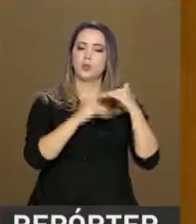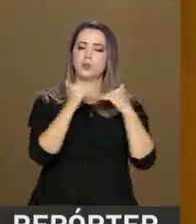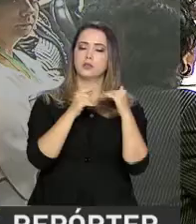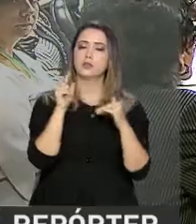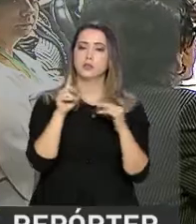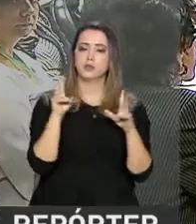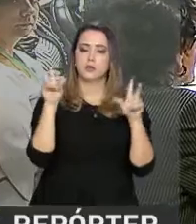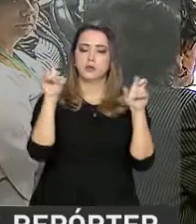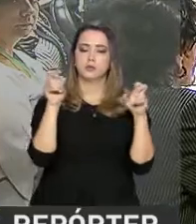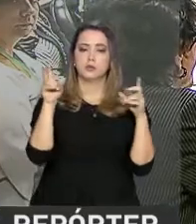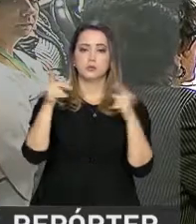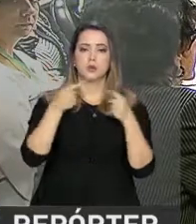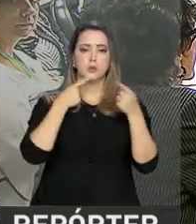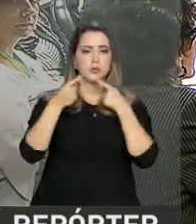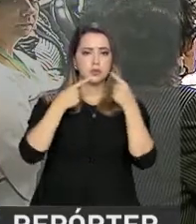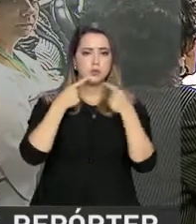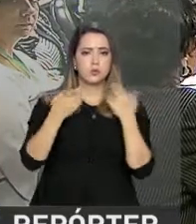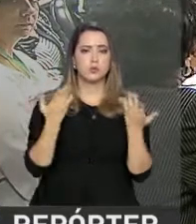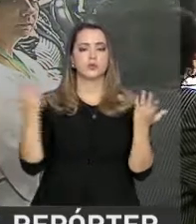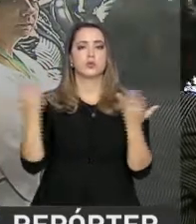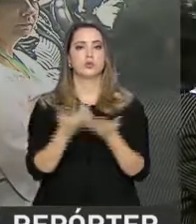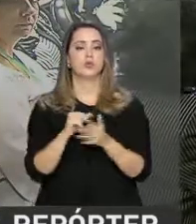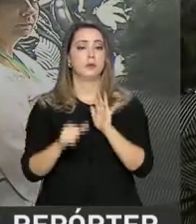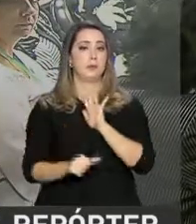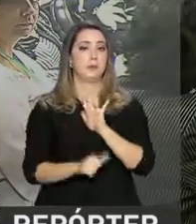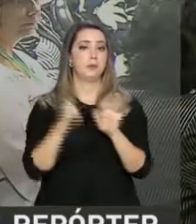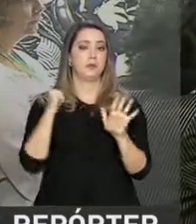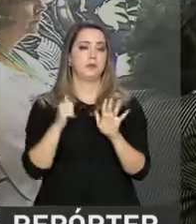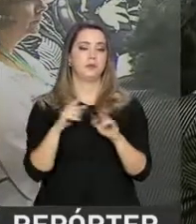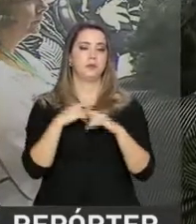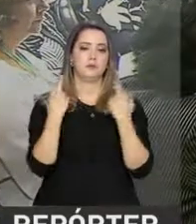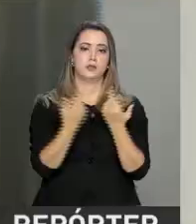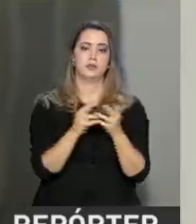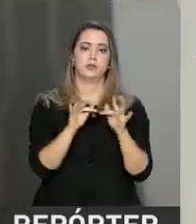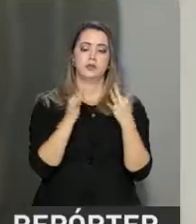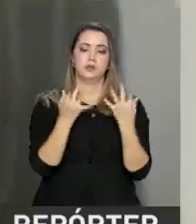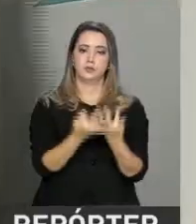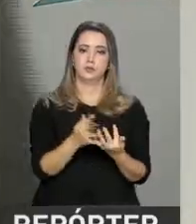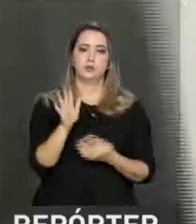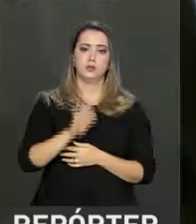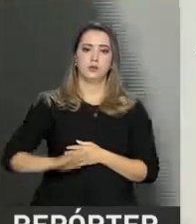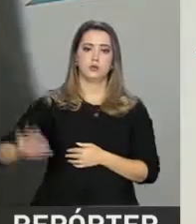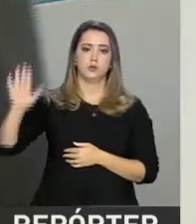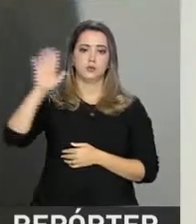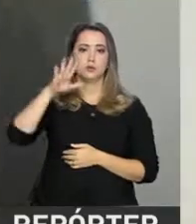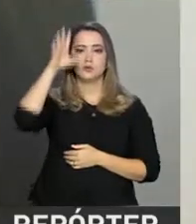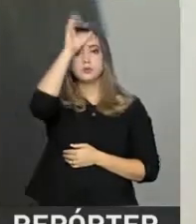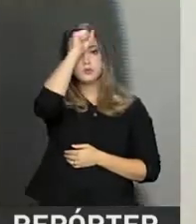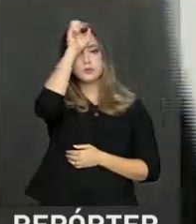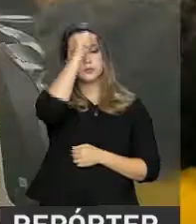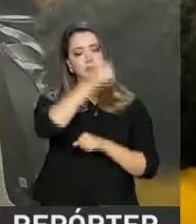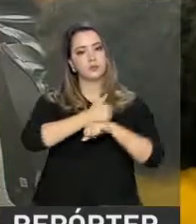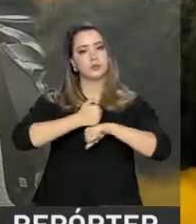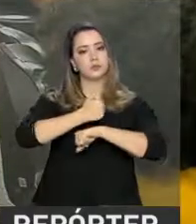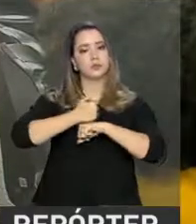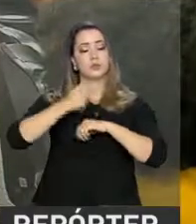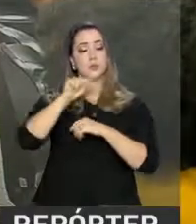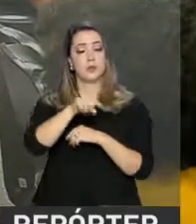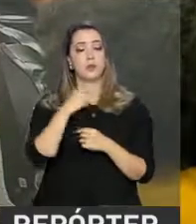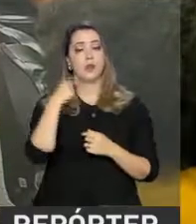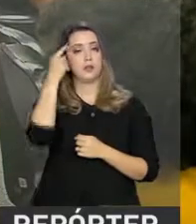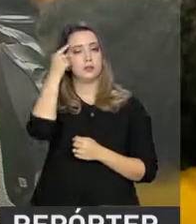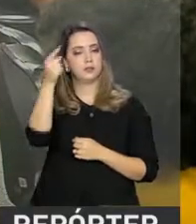dos assuntos que está sendo discutido na primeira reunião extraordinária do fórum nacional de aprendizagem profissional a idéia